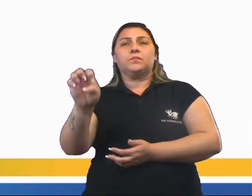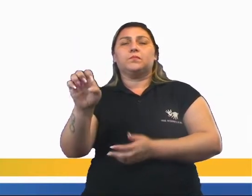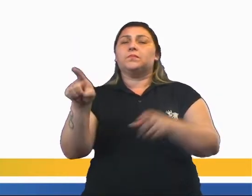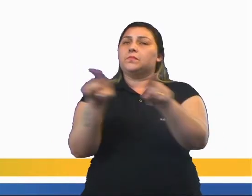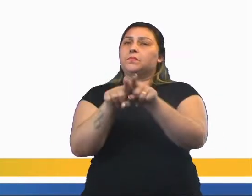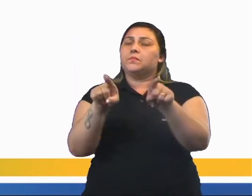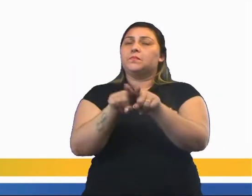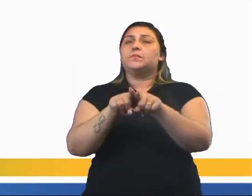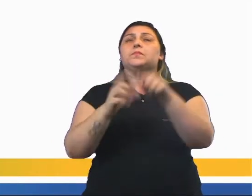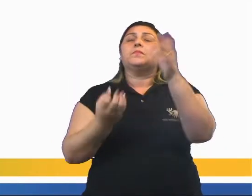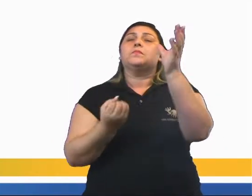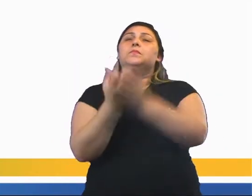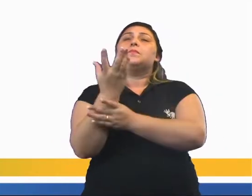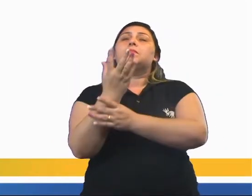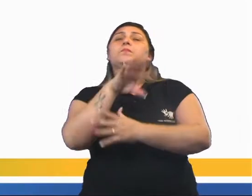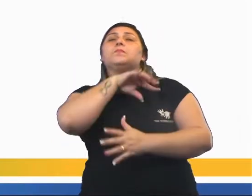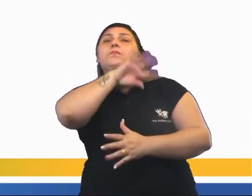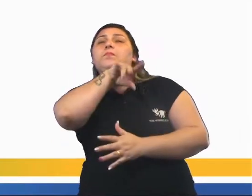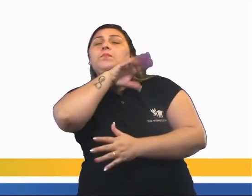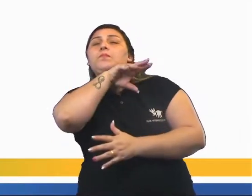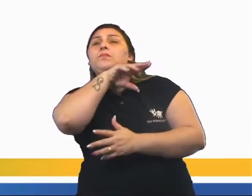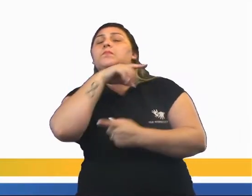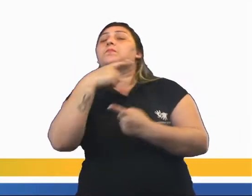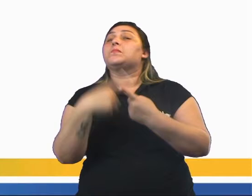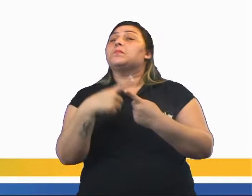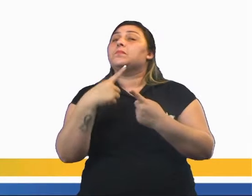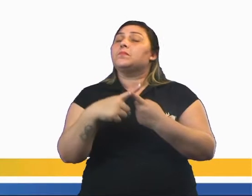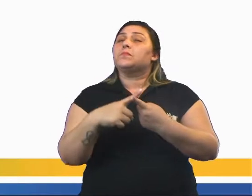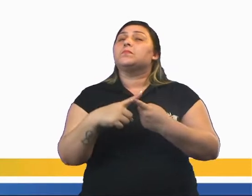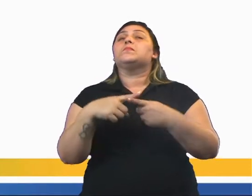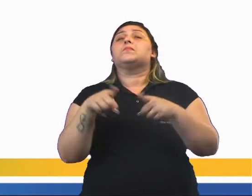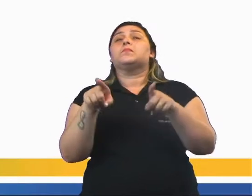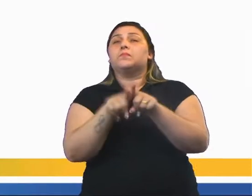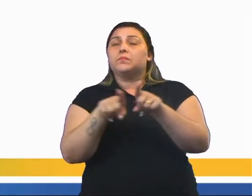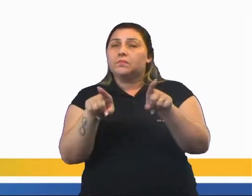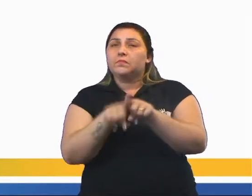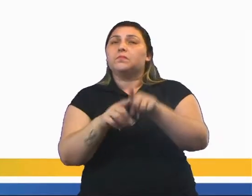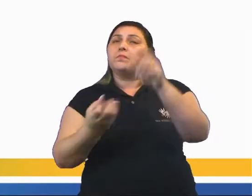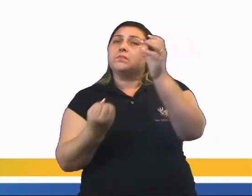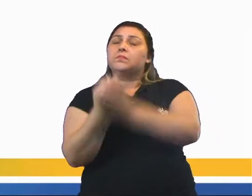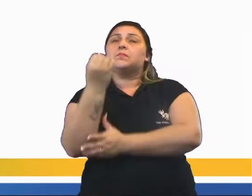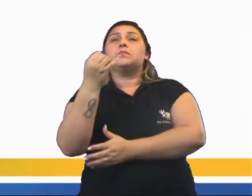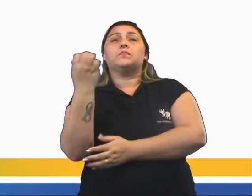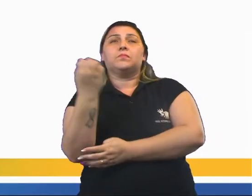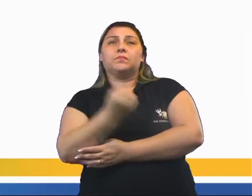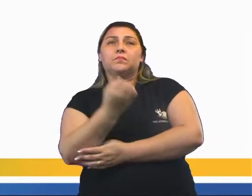mesmo, também de origem animal, por ser derivado do leite.